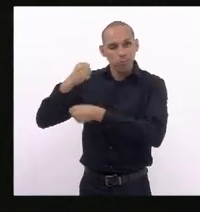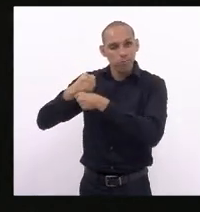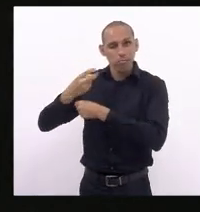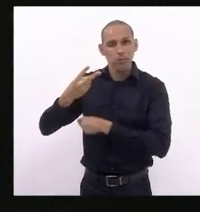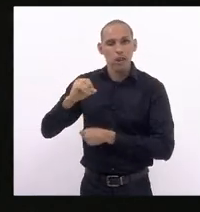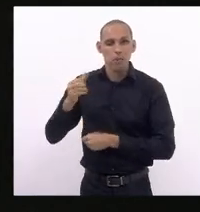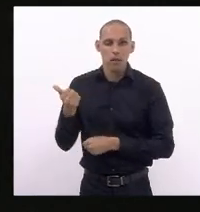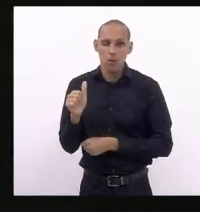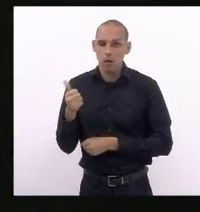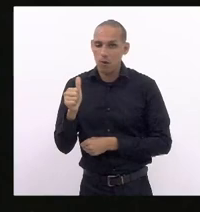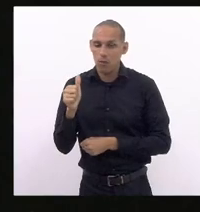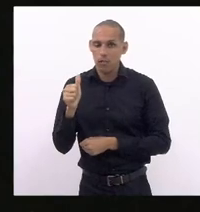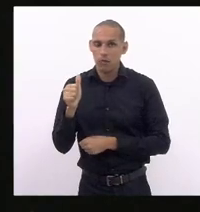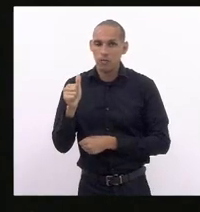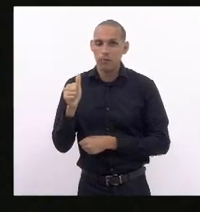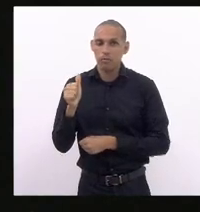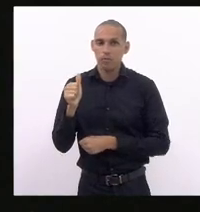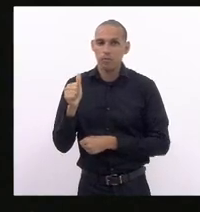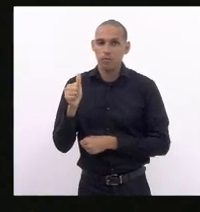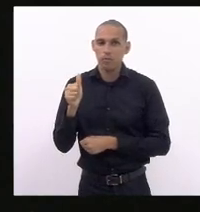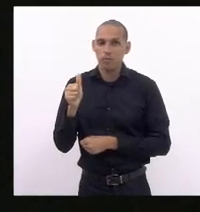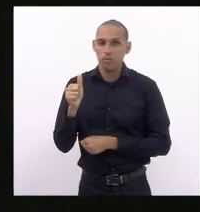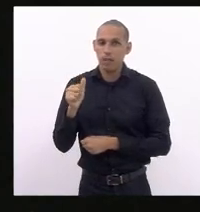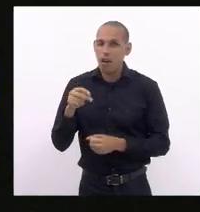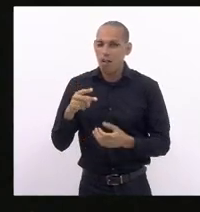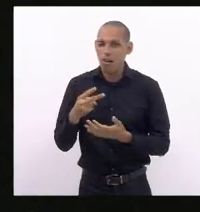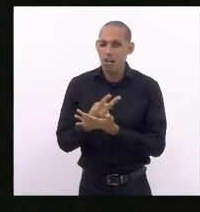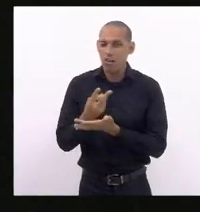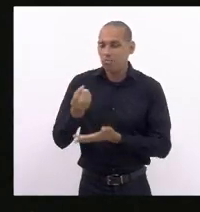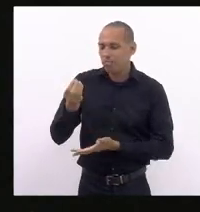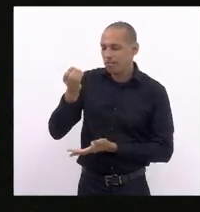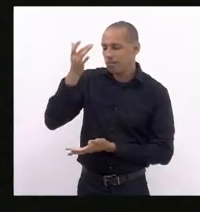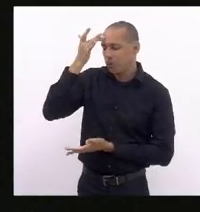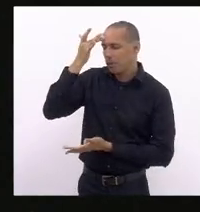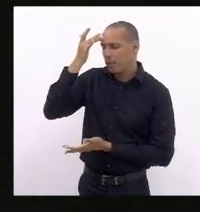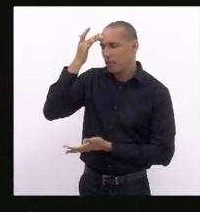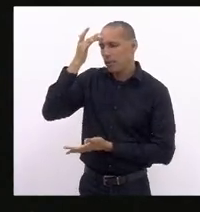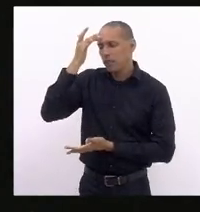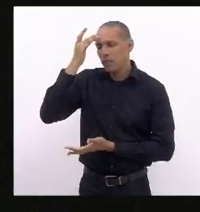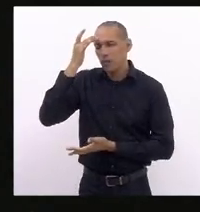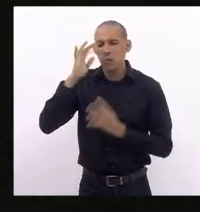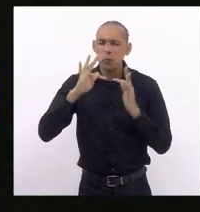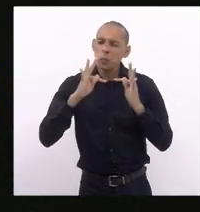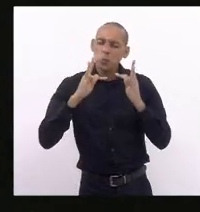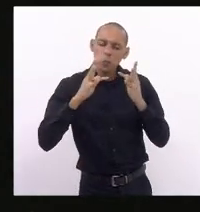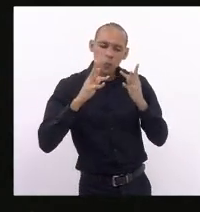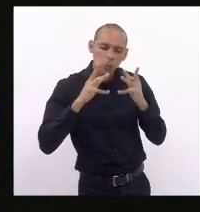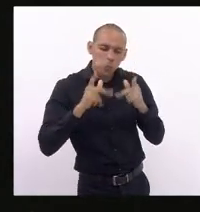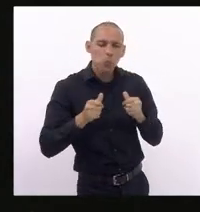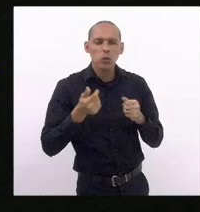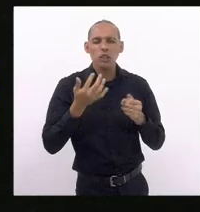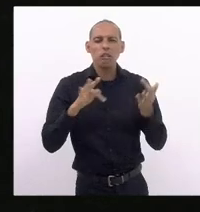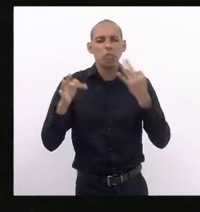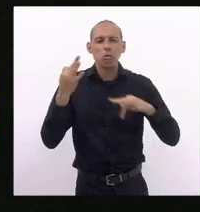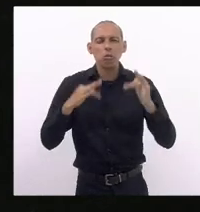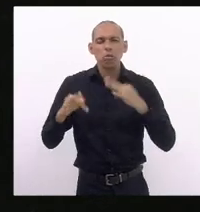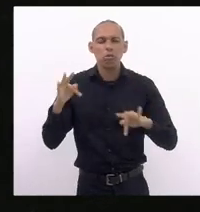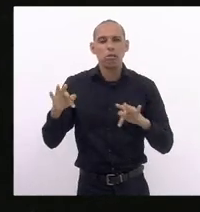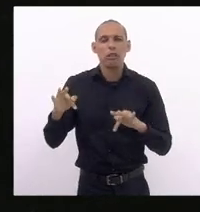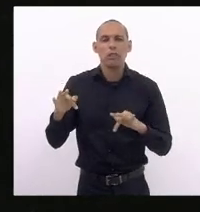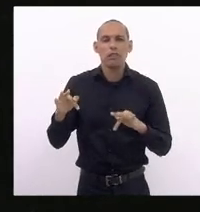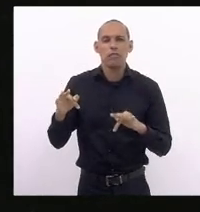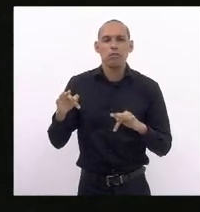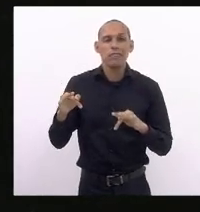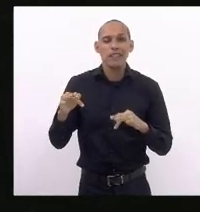2011, que deixou na nossa mente, né, toda aquela dor que foi alcançado em